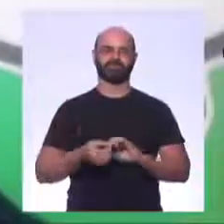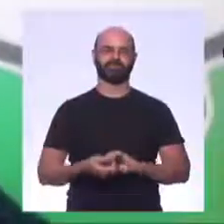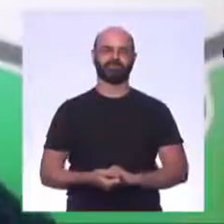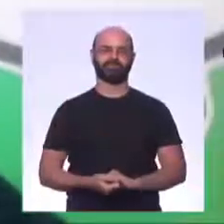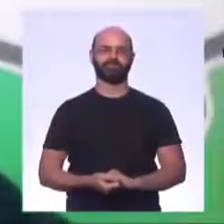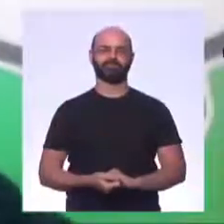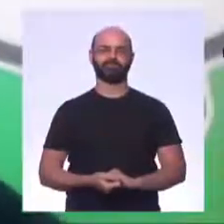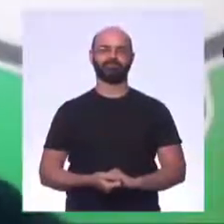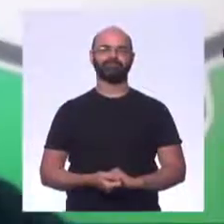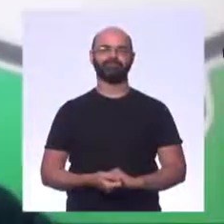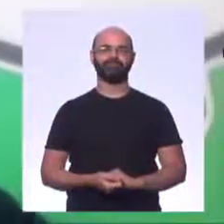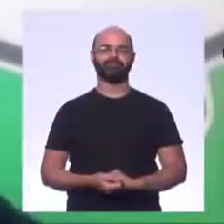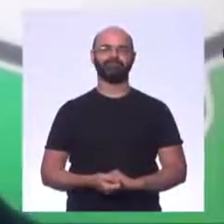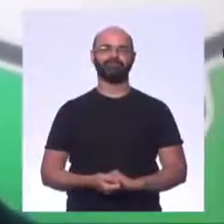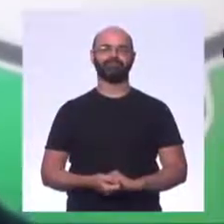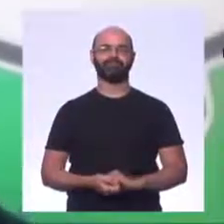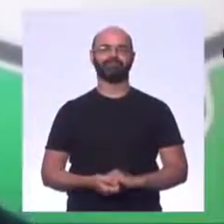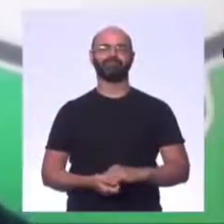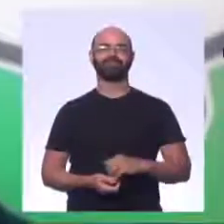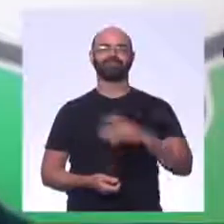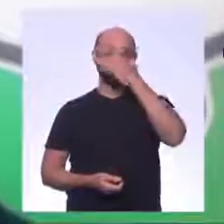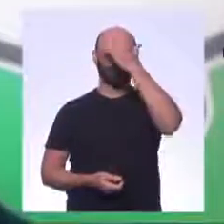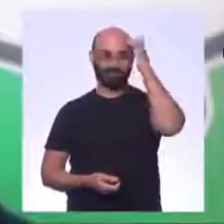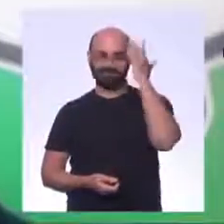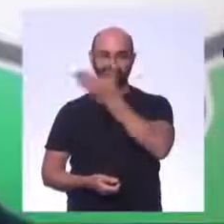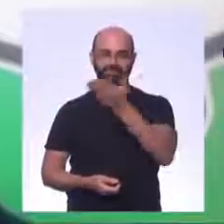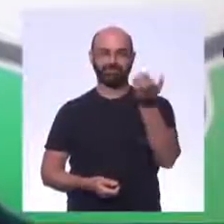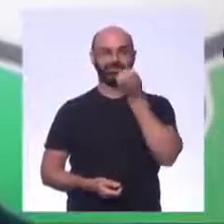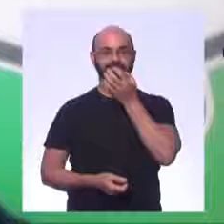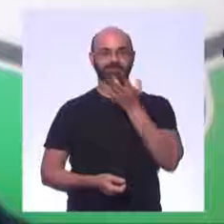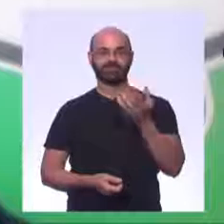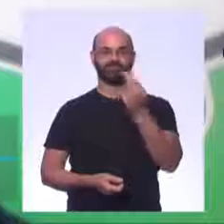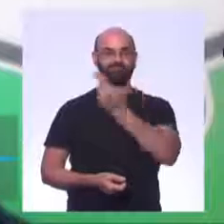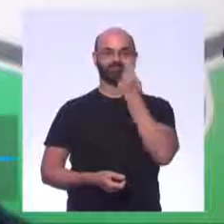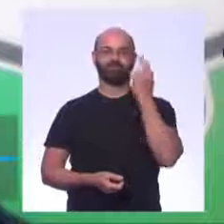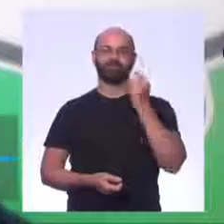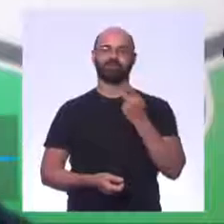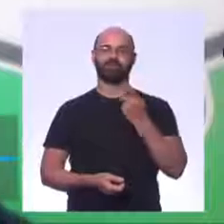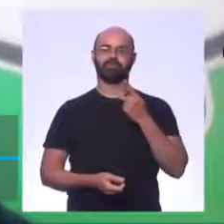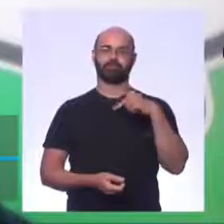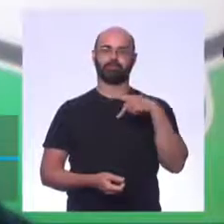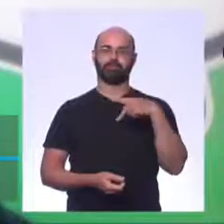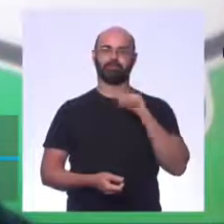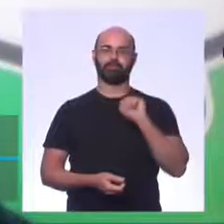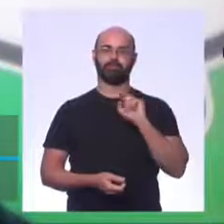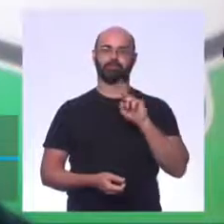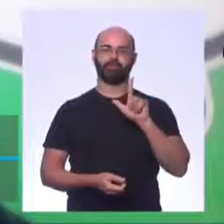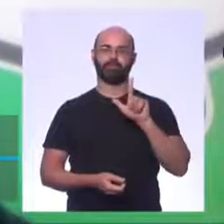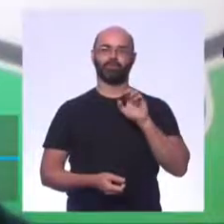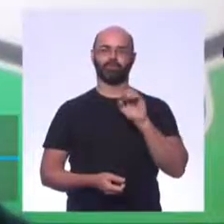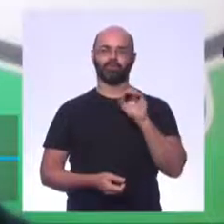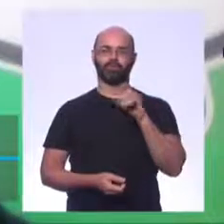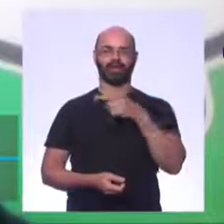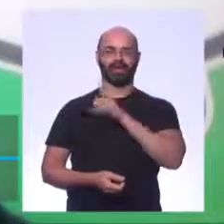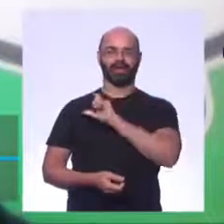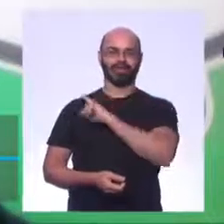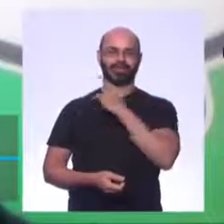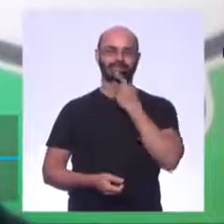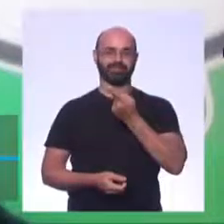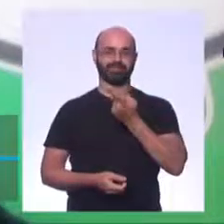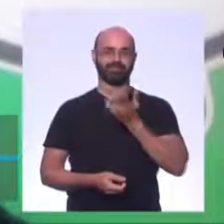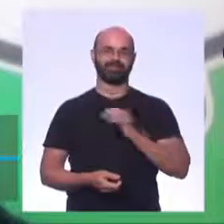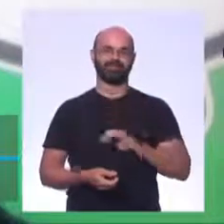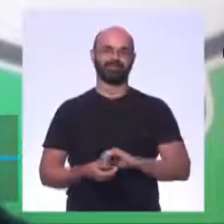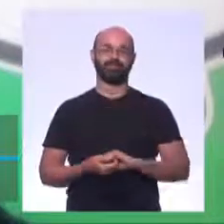Olá, pessoal, tudo bem? Meu nome é Paulo, como já falaram. E hoje nós vamos trabalhar com